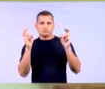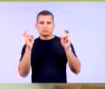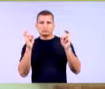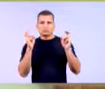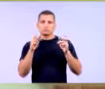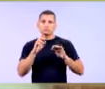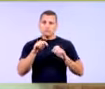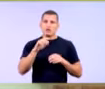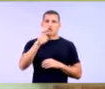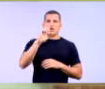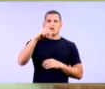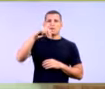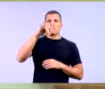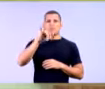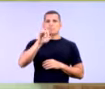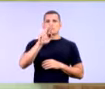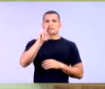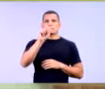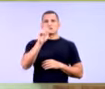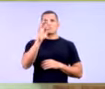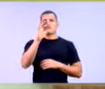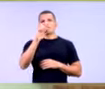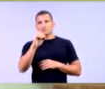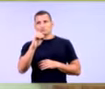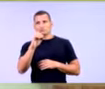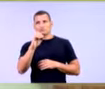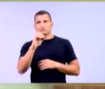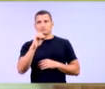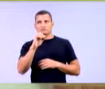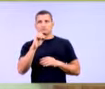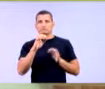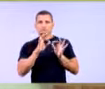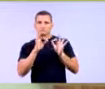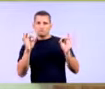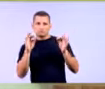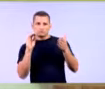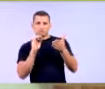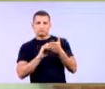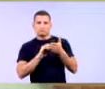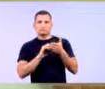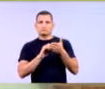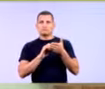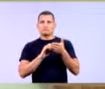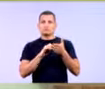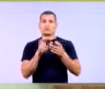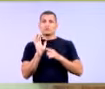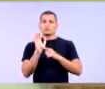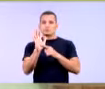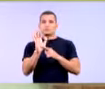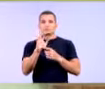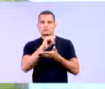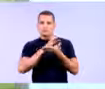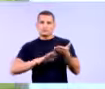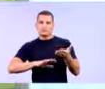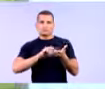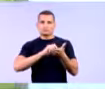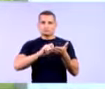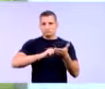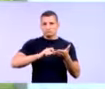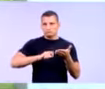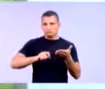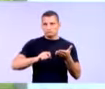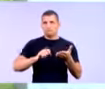uma epígrafe, você dá um destaque, né? Anunciando aquele texto que vai ser escrito. É interessante, muito